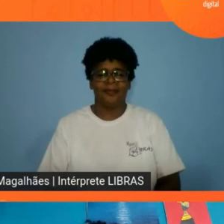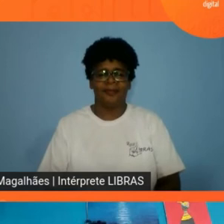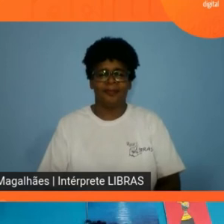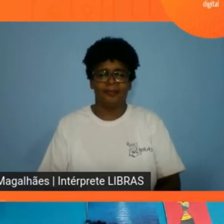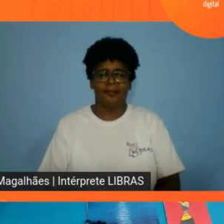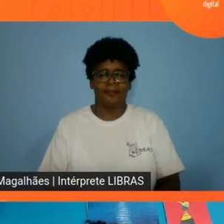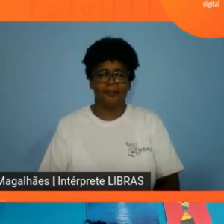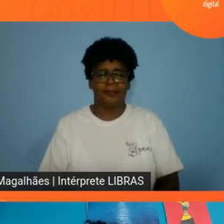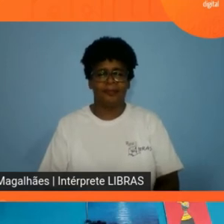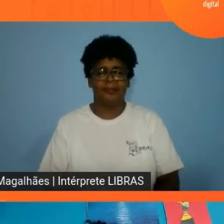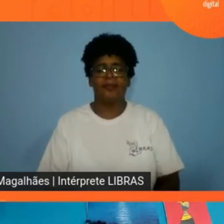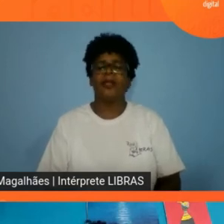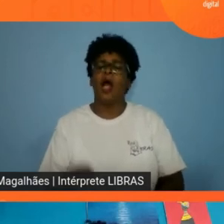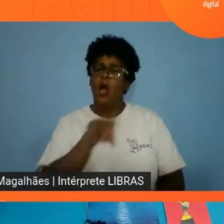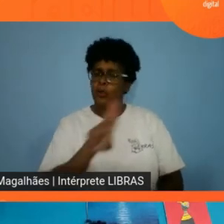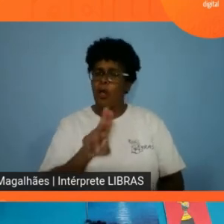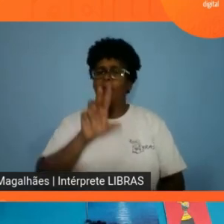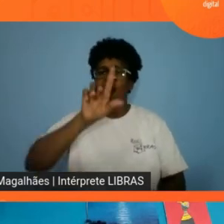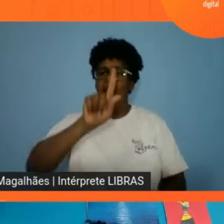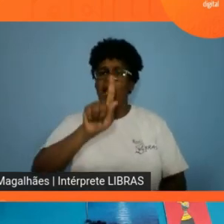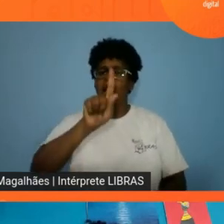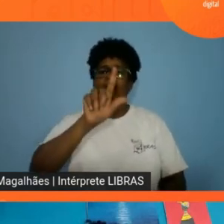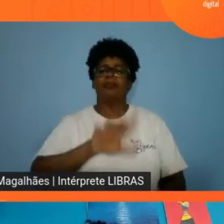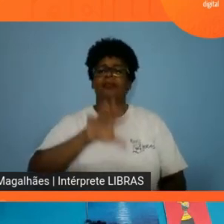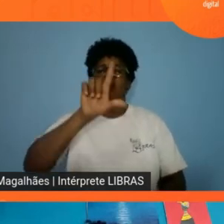Meu nome é Lucilene G, eu sou